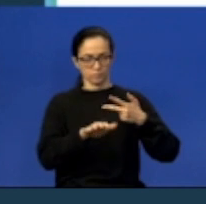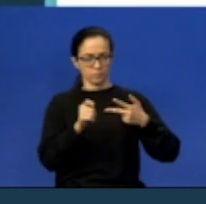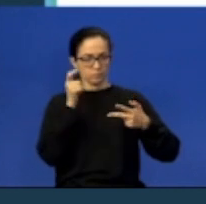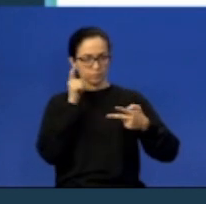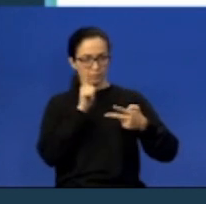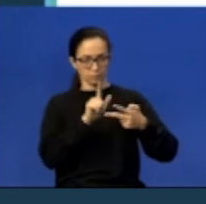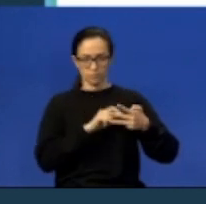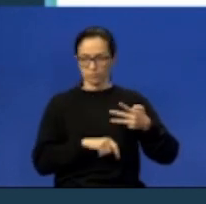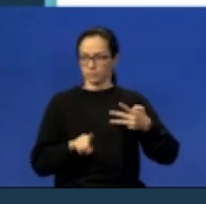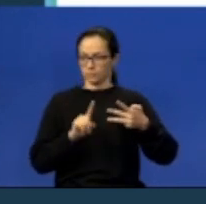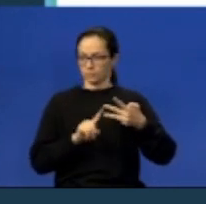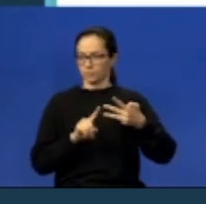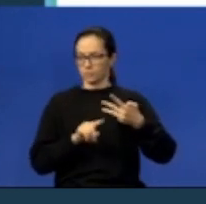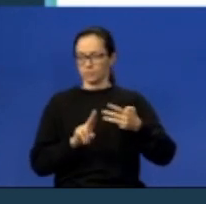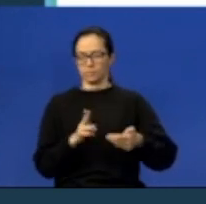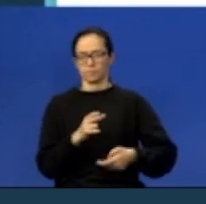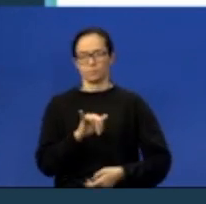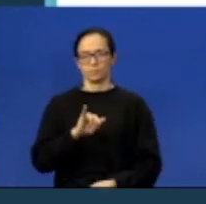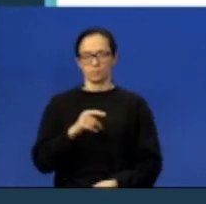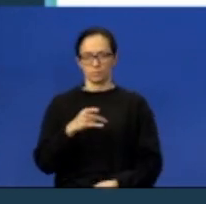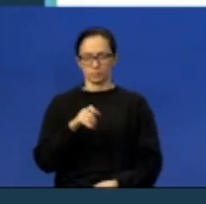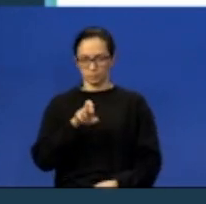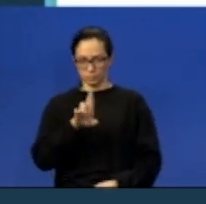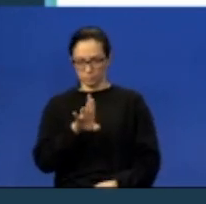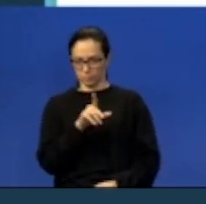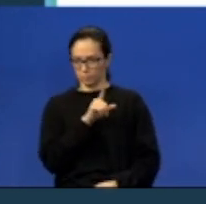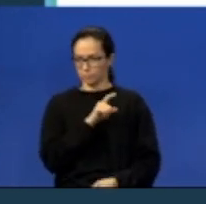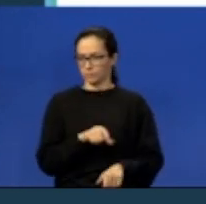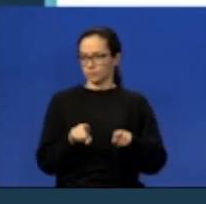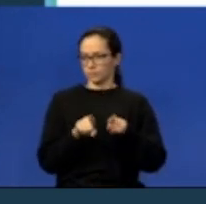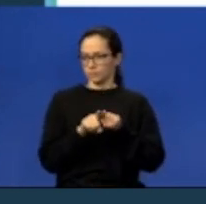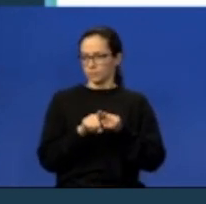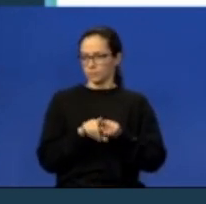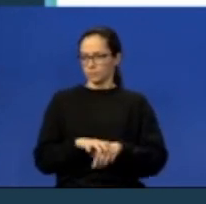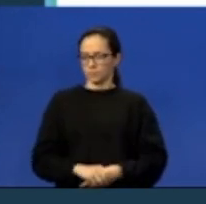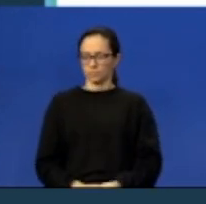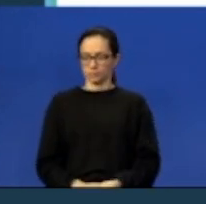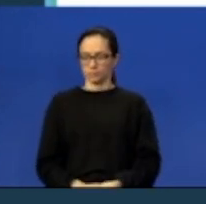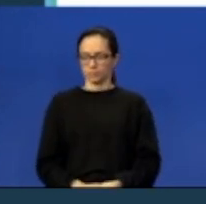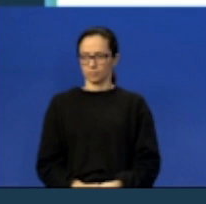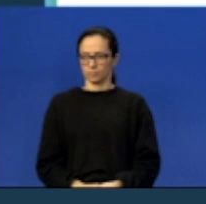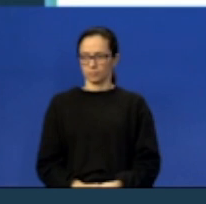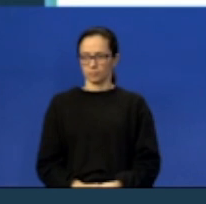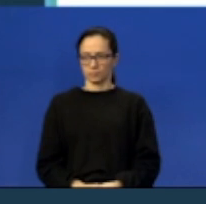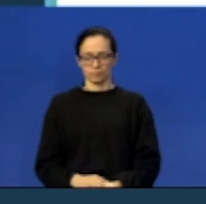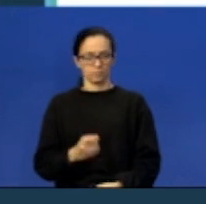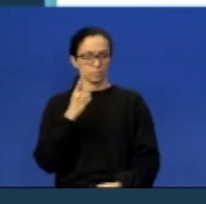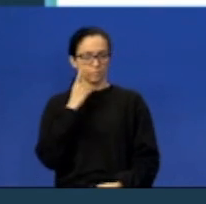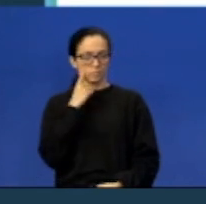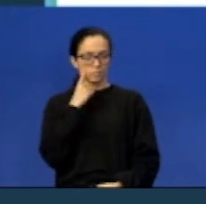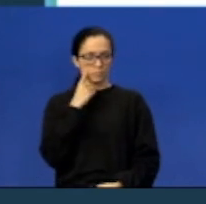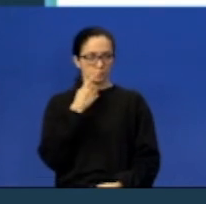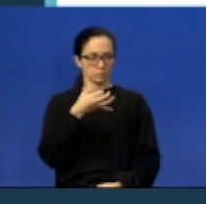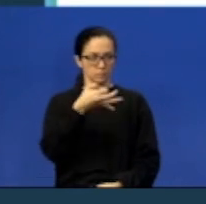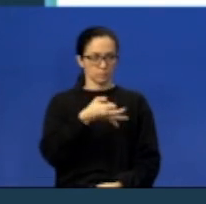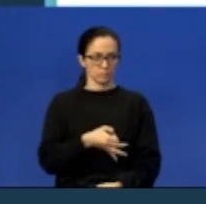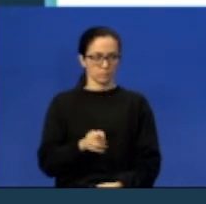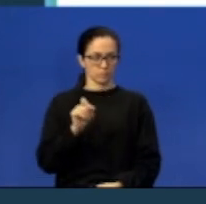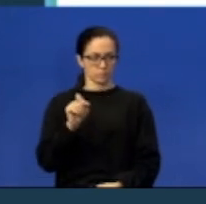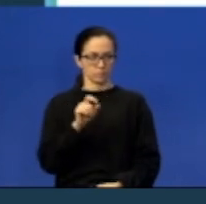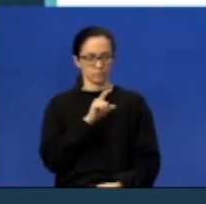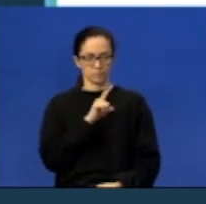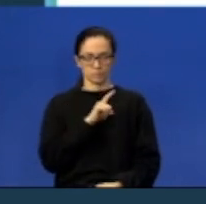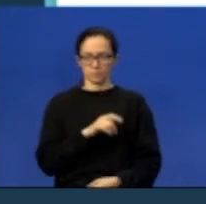densidades de partes moles; hiperecoica, em que o som não ultrapassa a estrutura, como os cálculos, os cálcios e os ossos, ou interage com ela e se